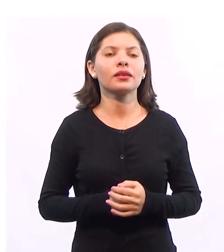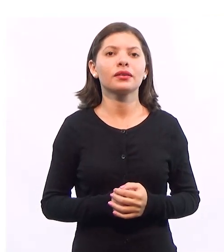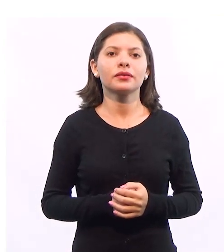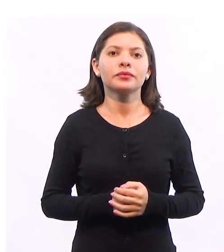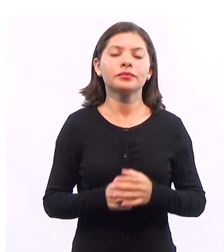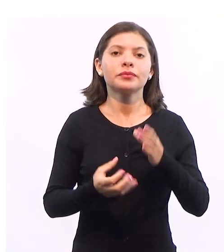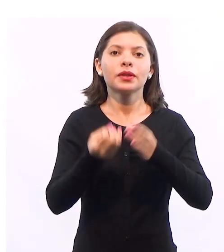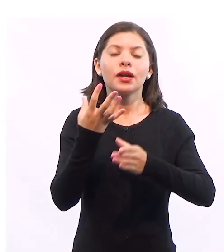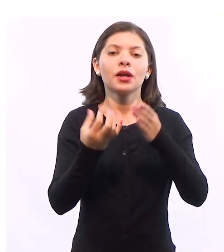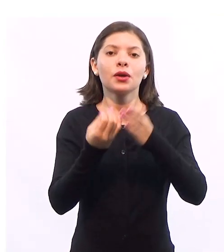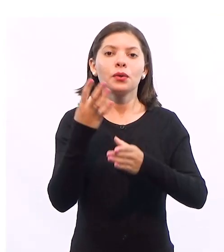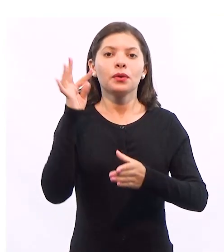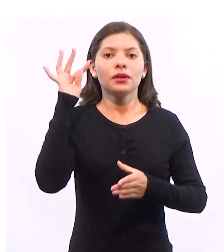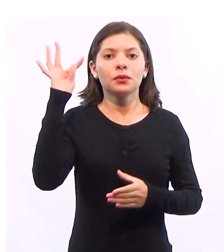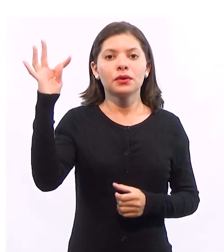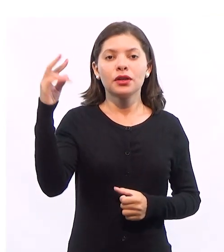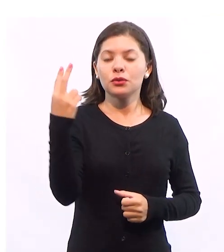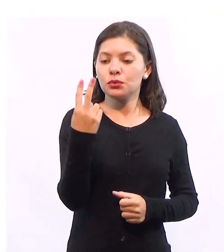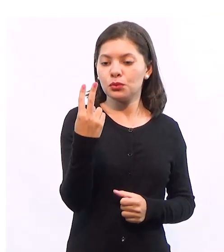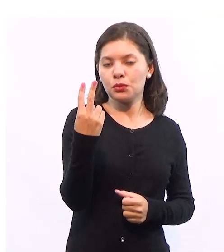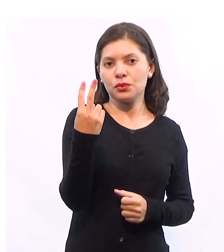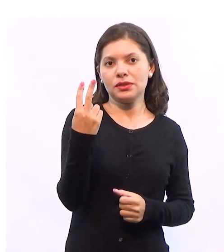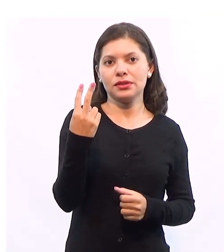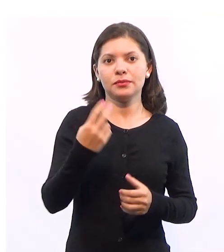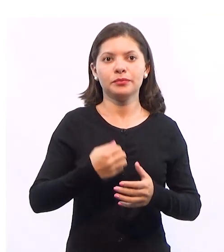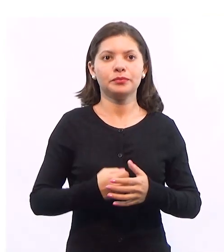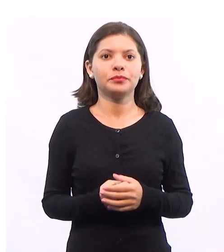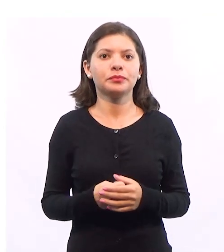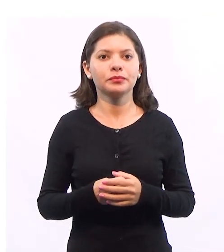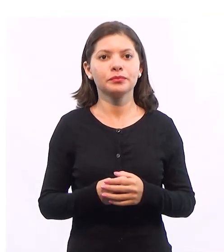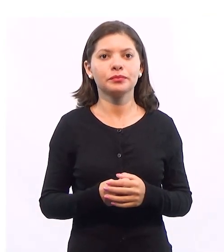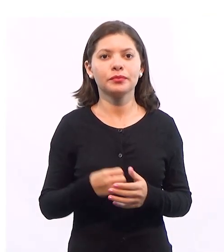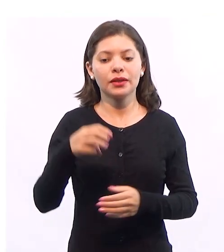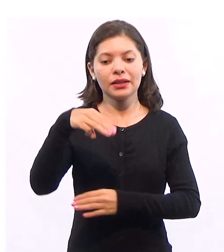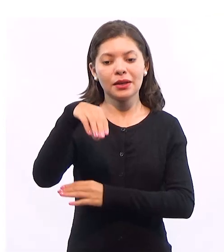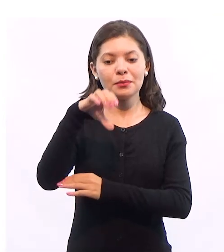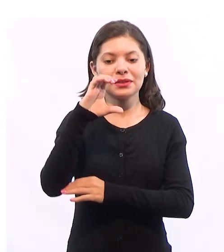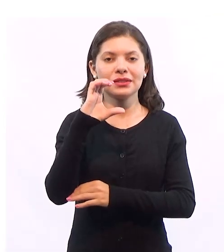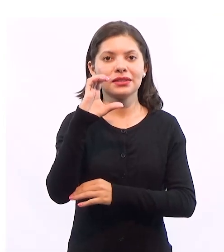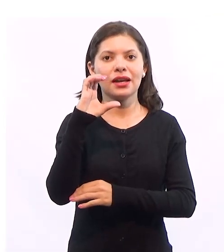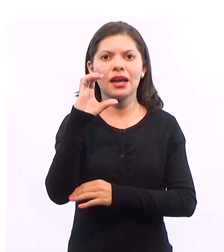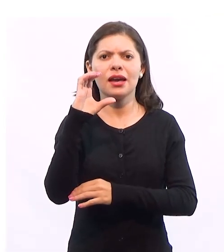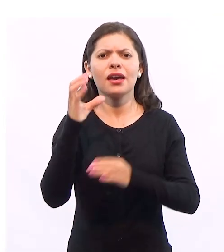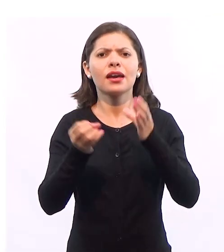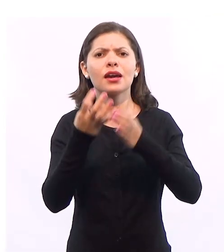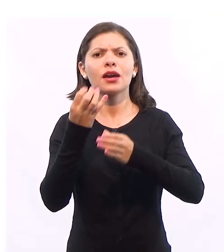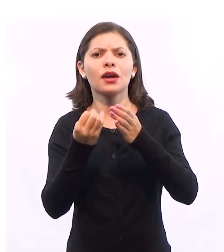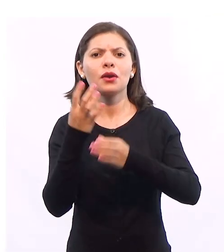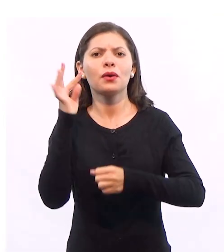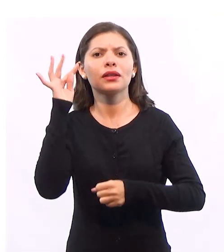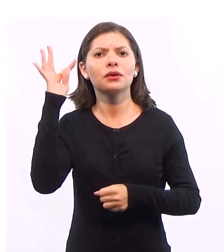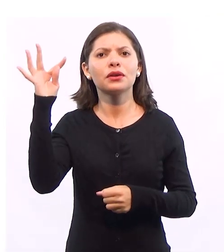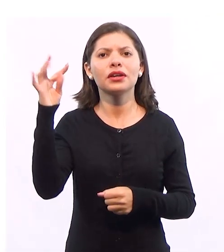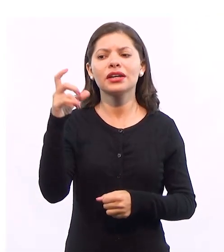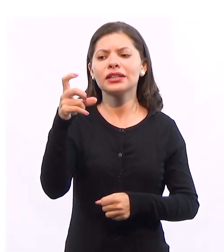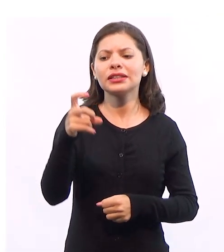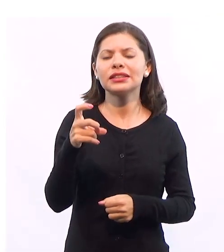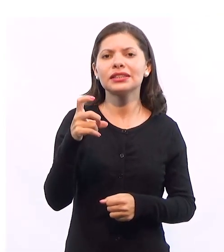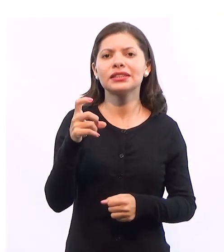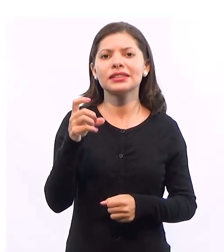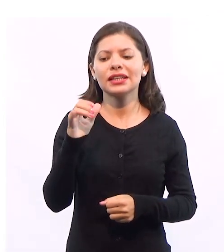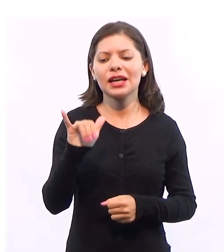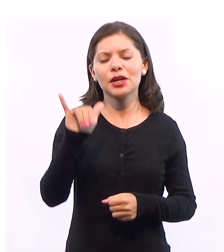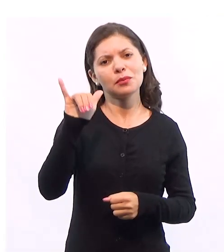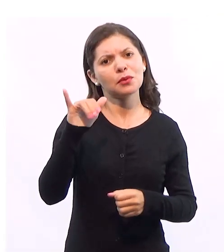dos dois fatores e Douglas MacGregor a teoria X e Y. Que, professor, agora nós vamos falar sobre matemática? Claro que não,